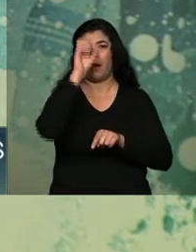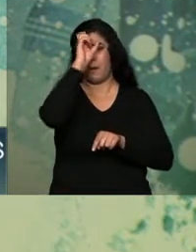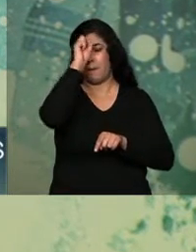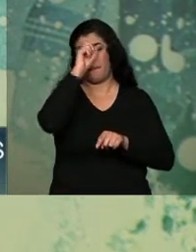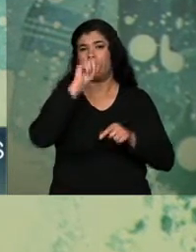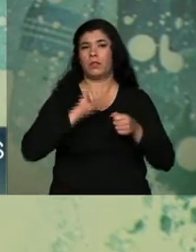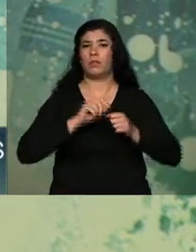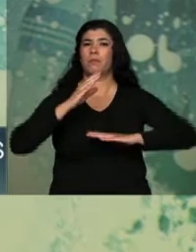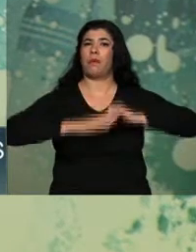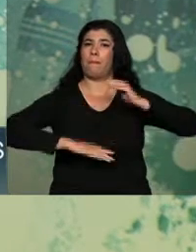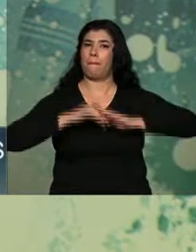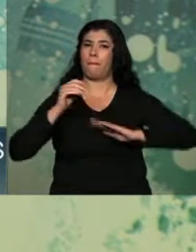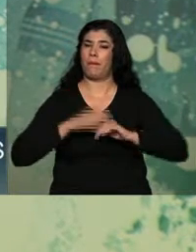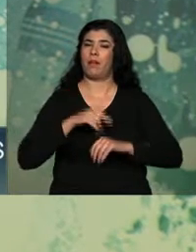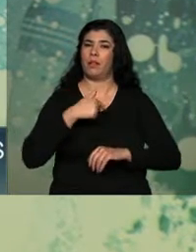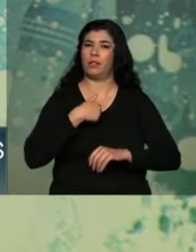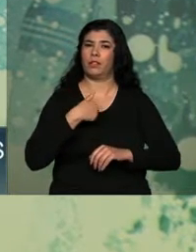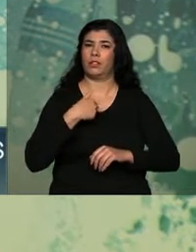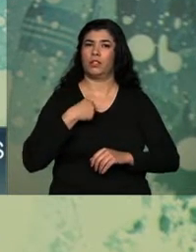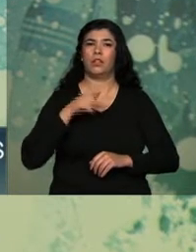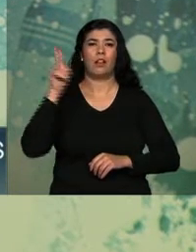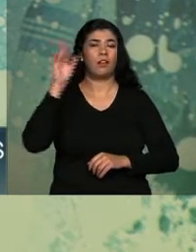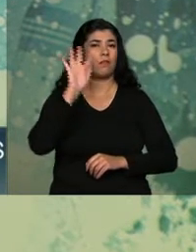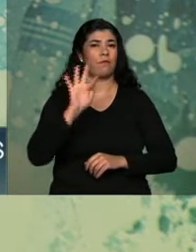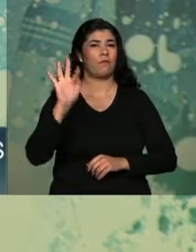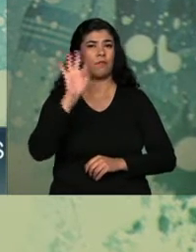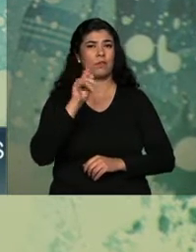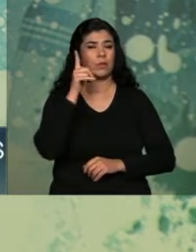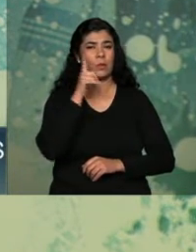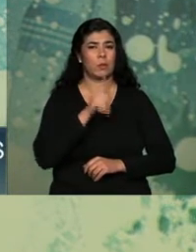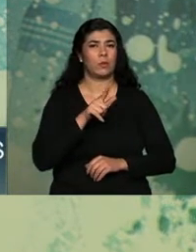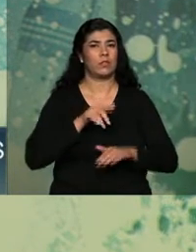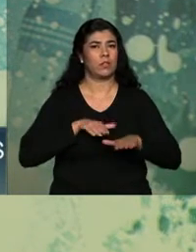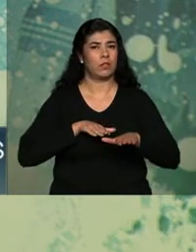meu ofício, que eu tanto queria na faculdade, não alcancei.